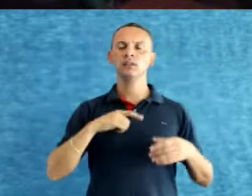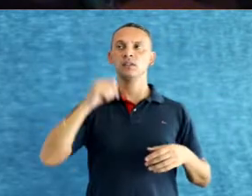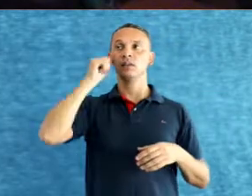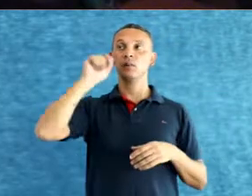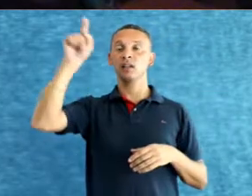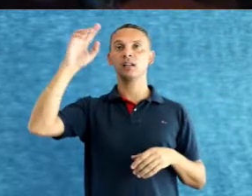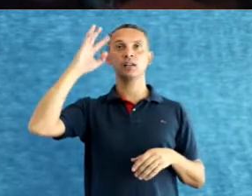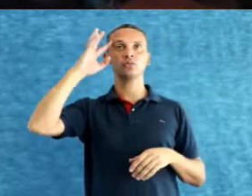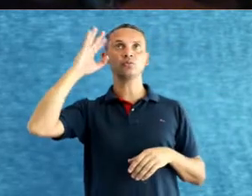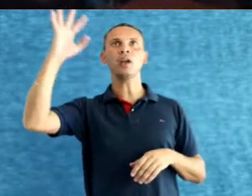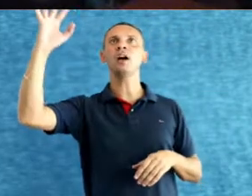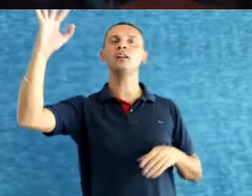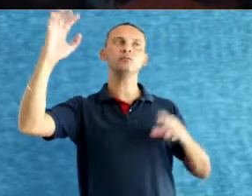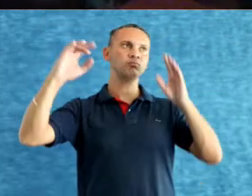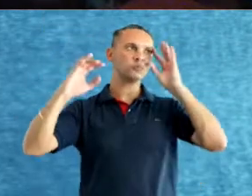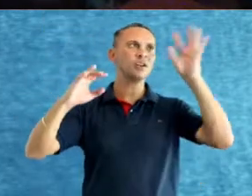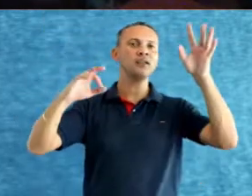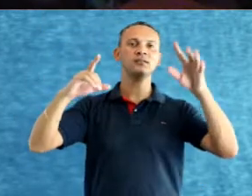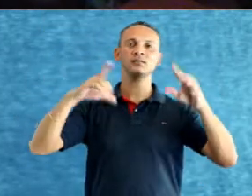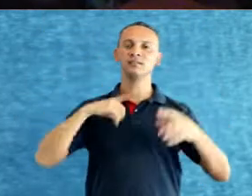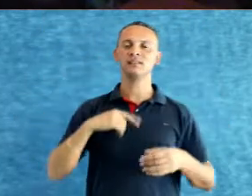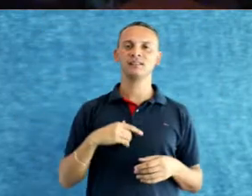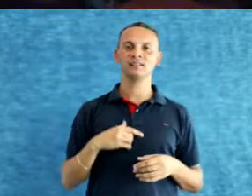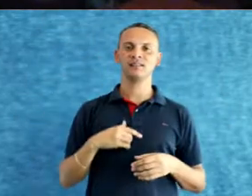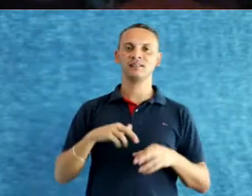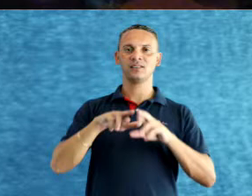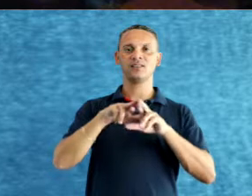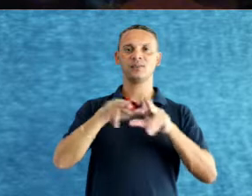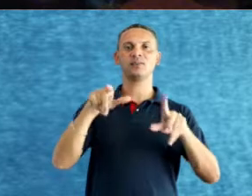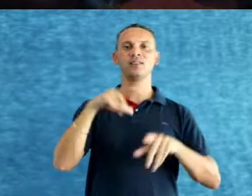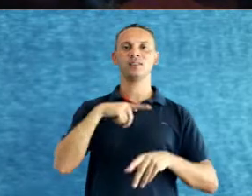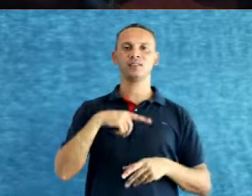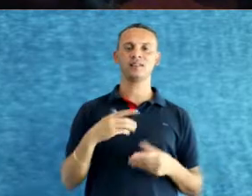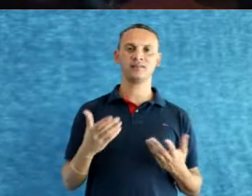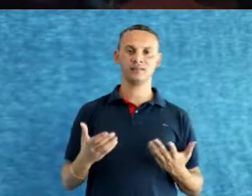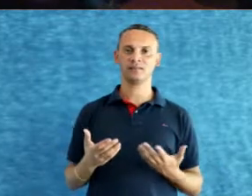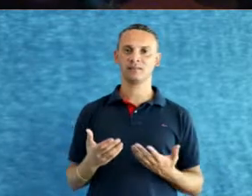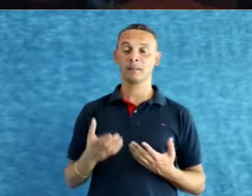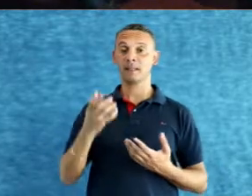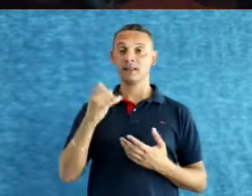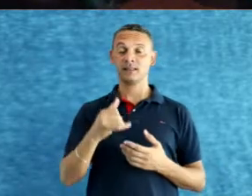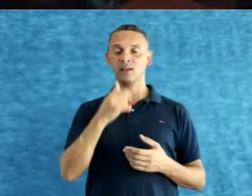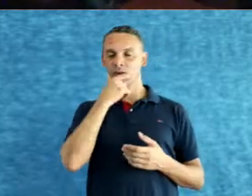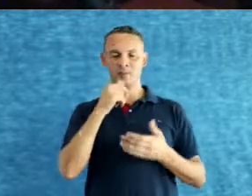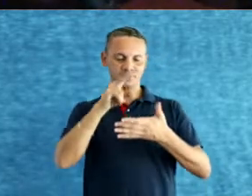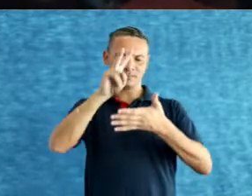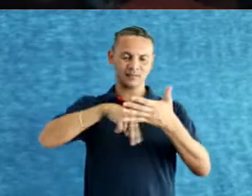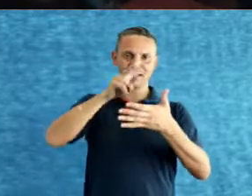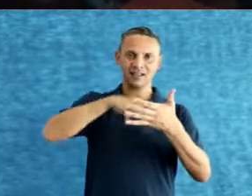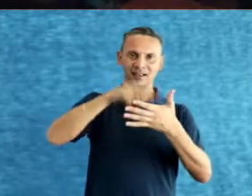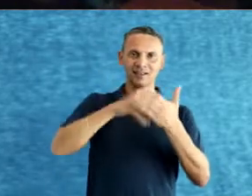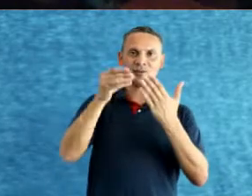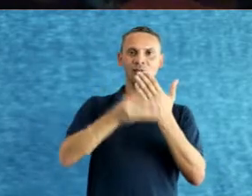anos, 1869, 70 e 71, exatamente a virada, no auge. E ela presencia